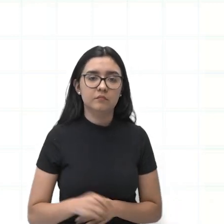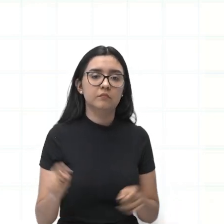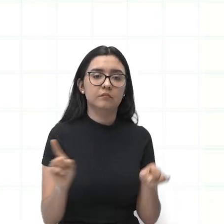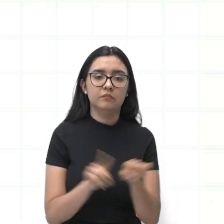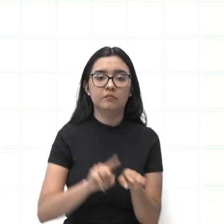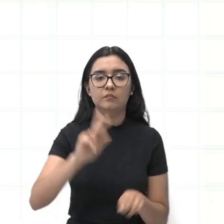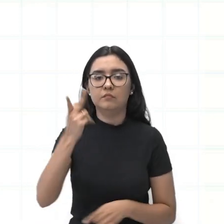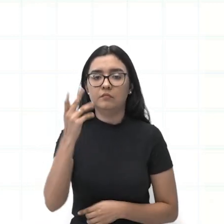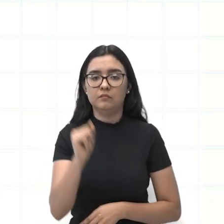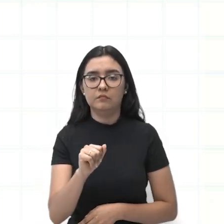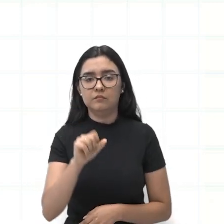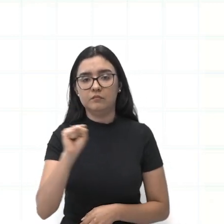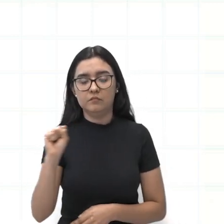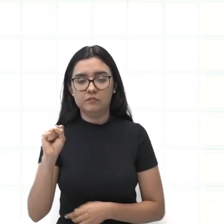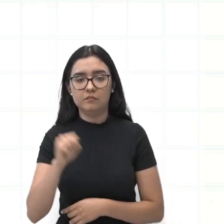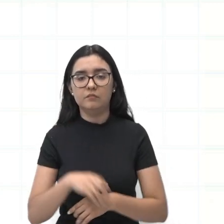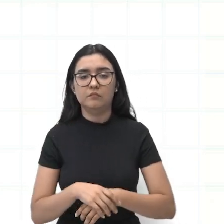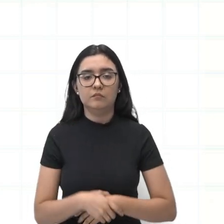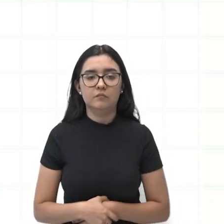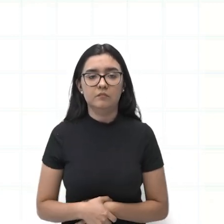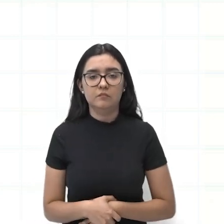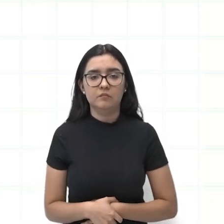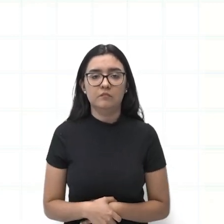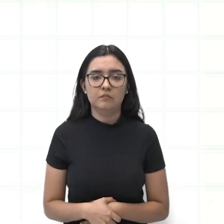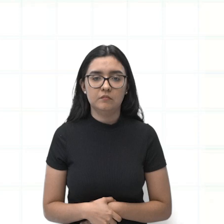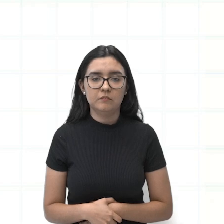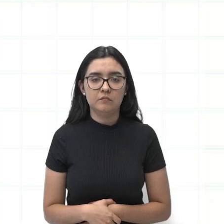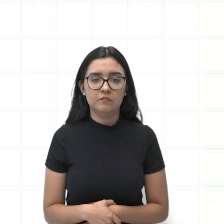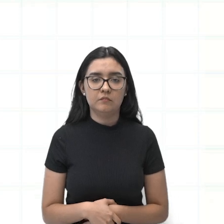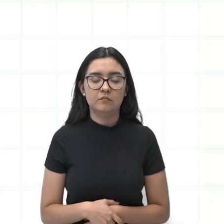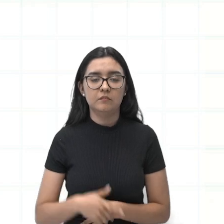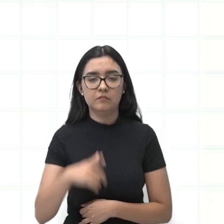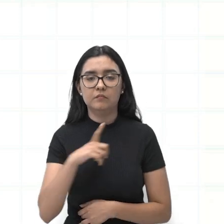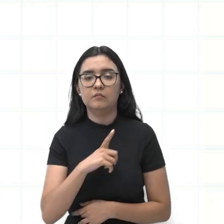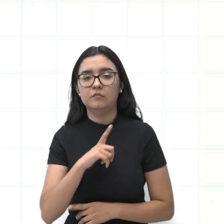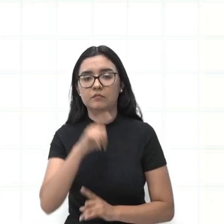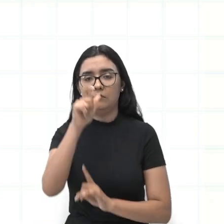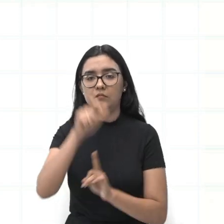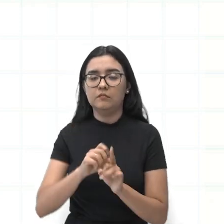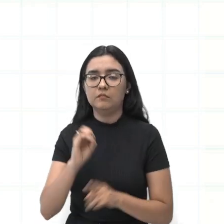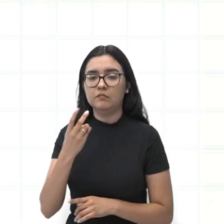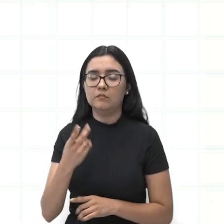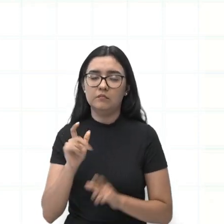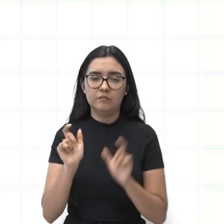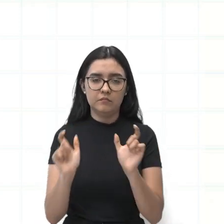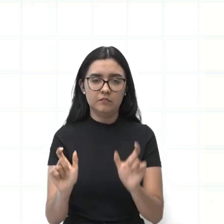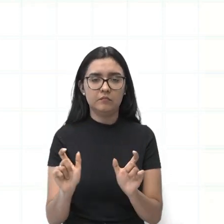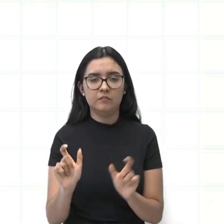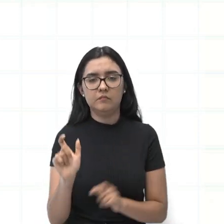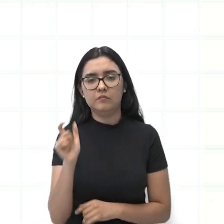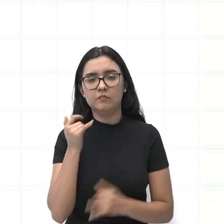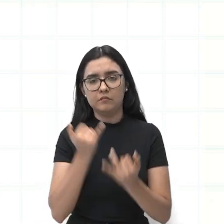e has. Has, então, quando eu conjugo com um dos sujeitos ou